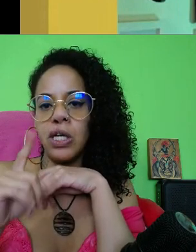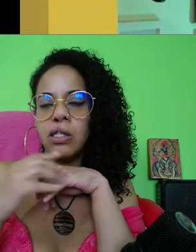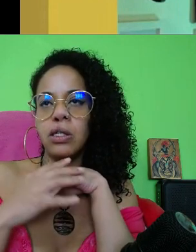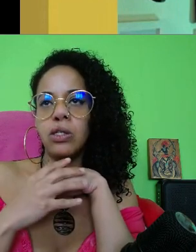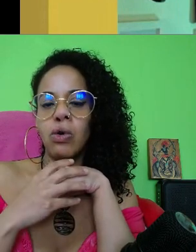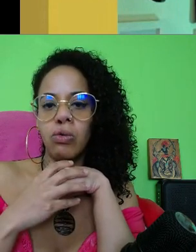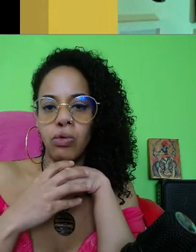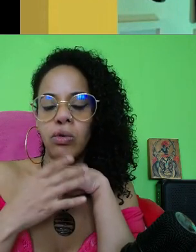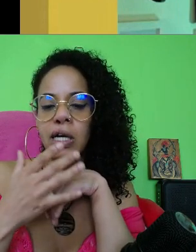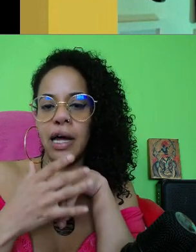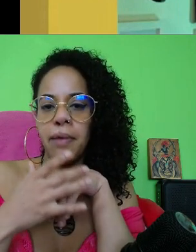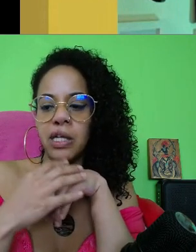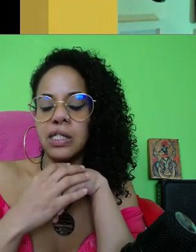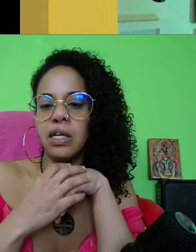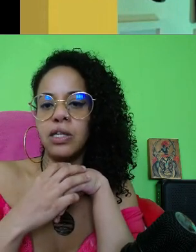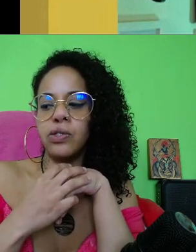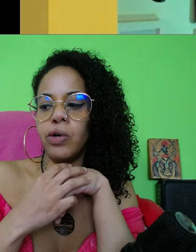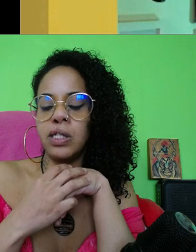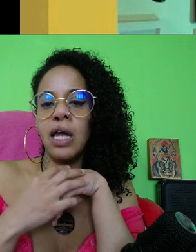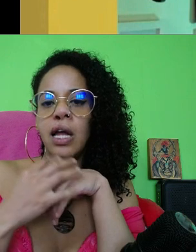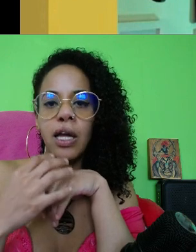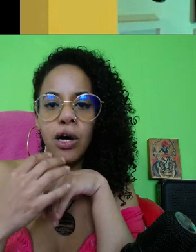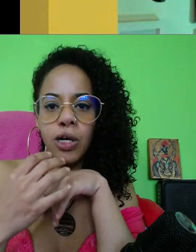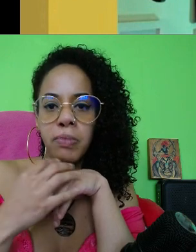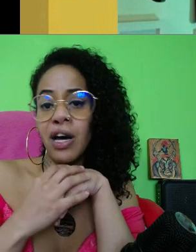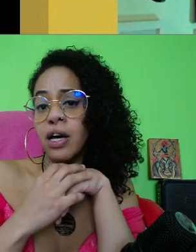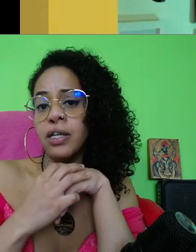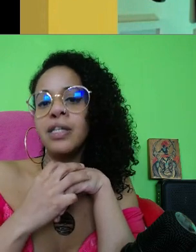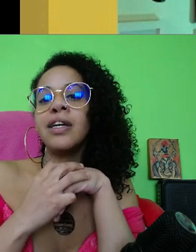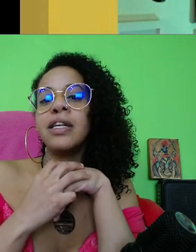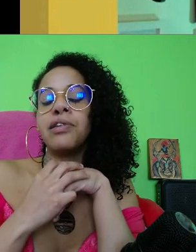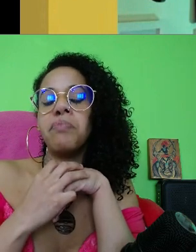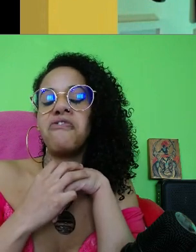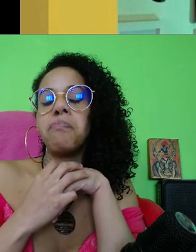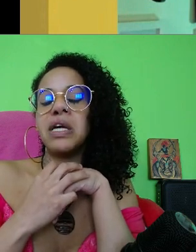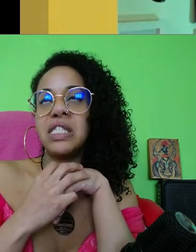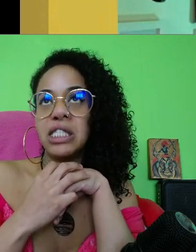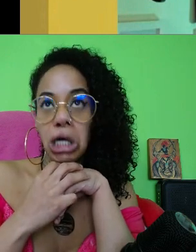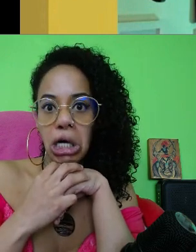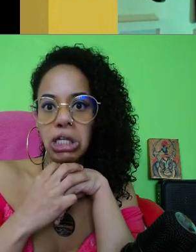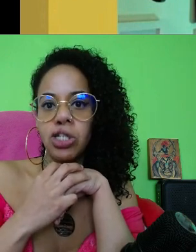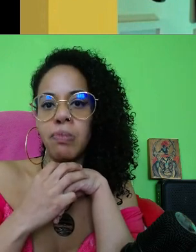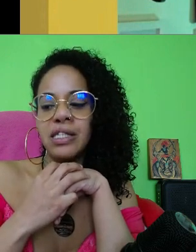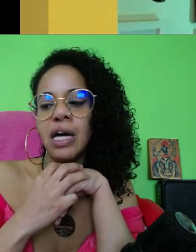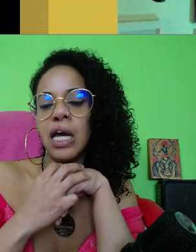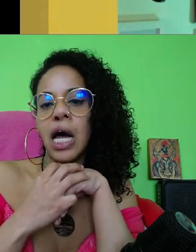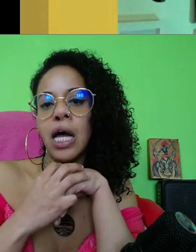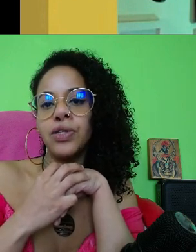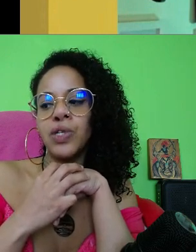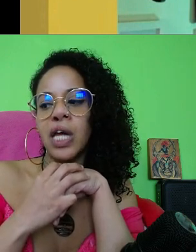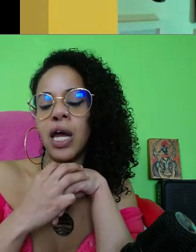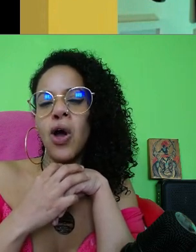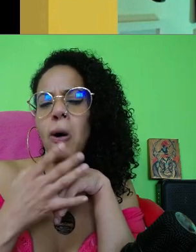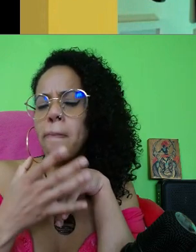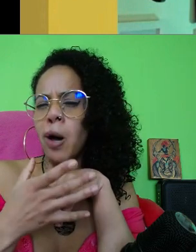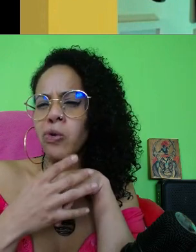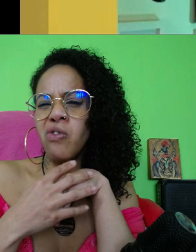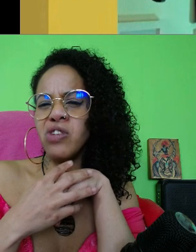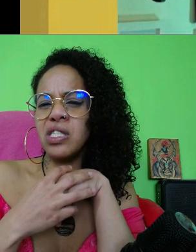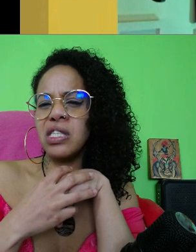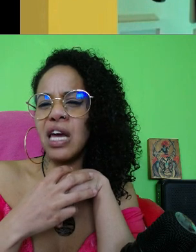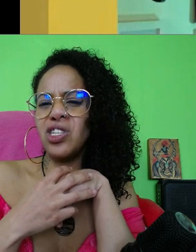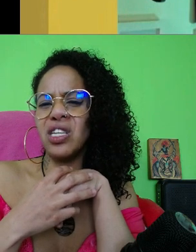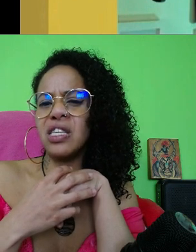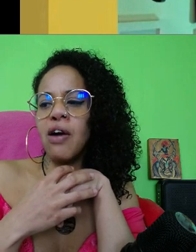sou comunista estou com lula na época das eleições levando também foi bastante massacrado né o